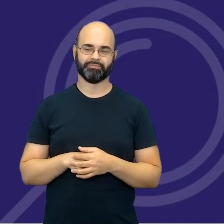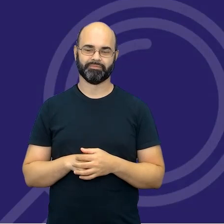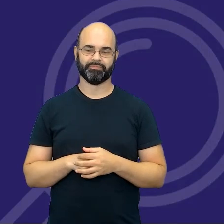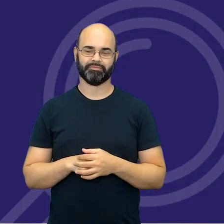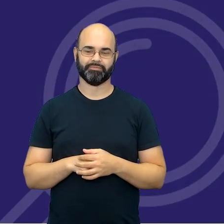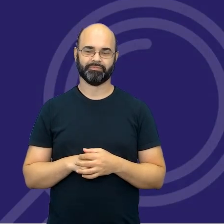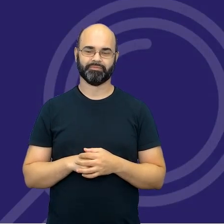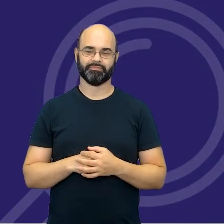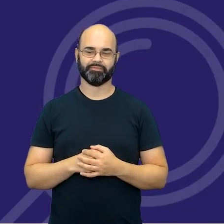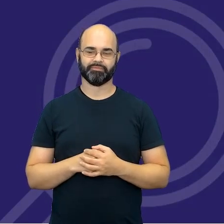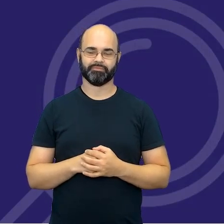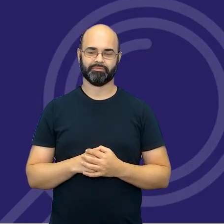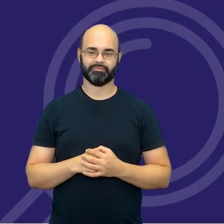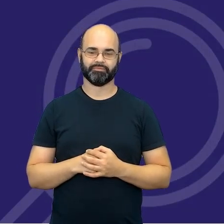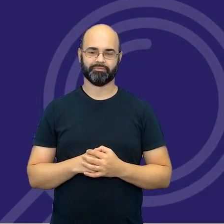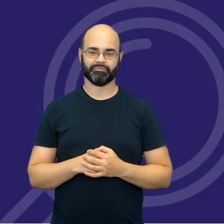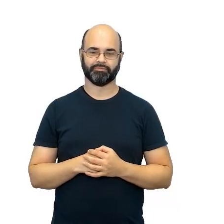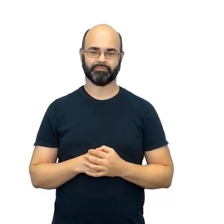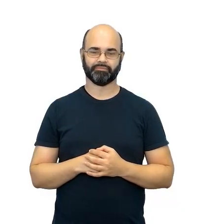para fazer.